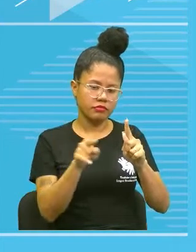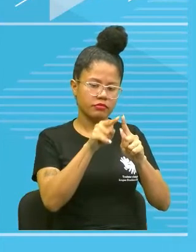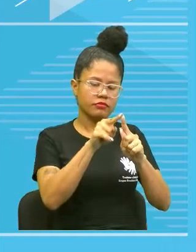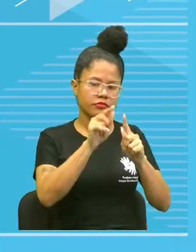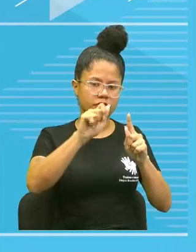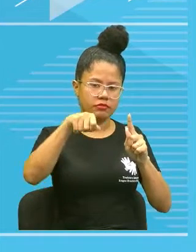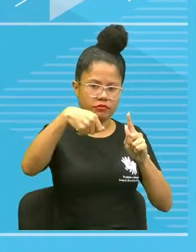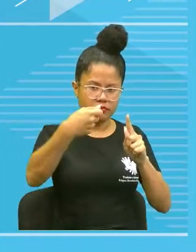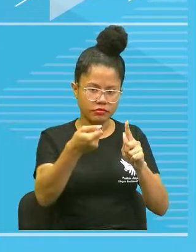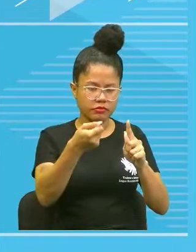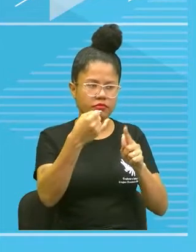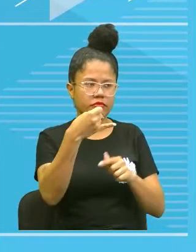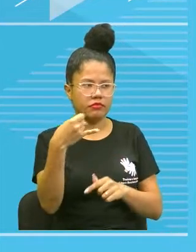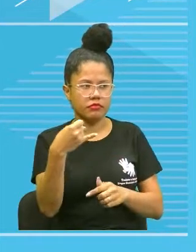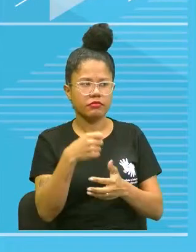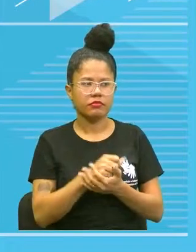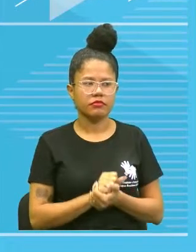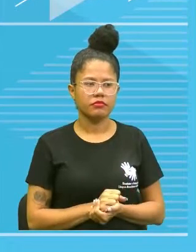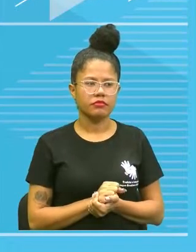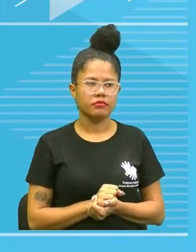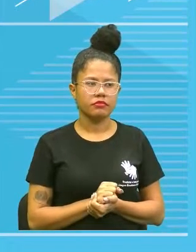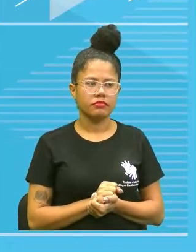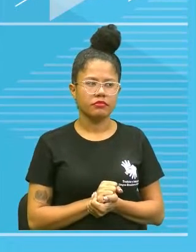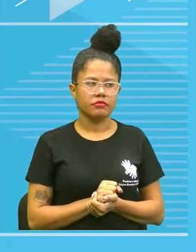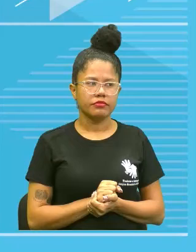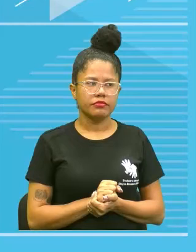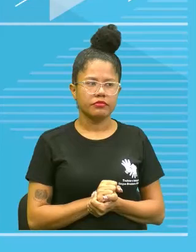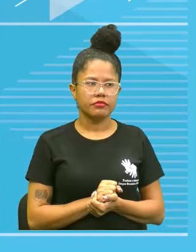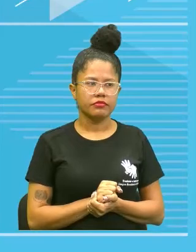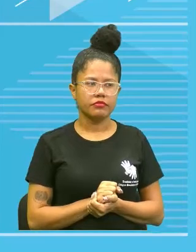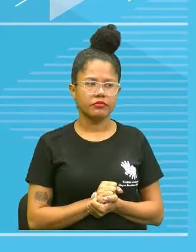negativo. Bacana?